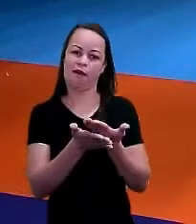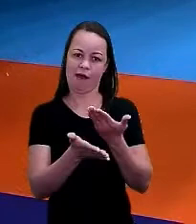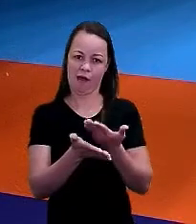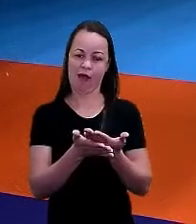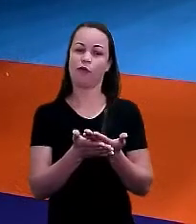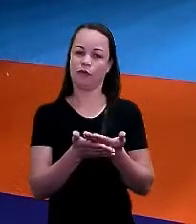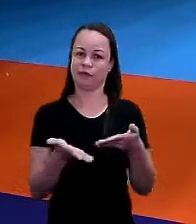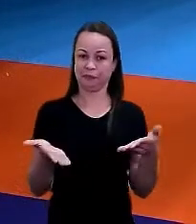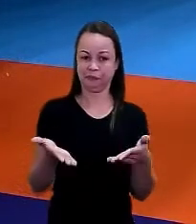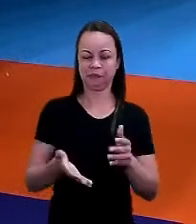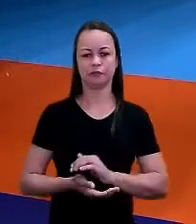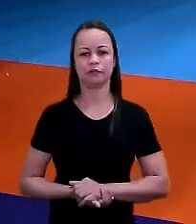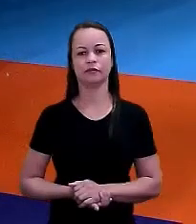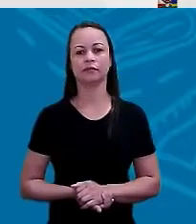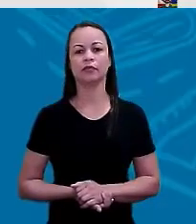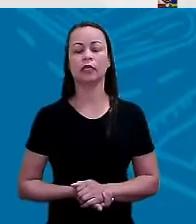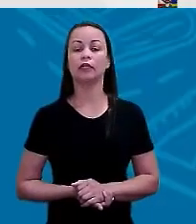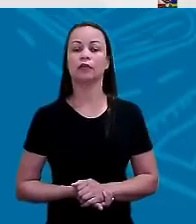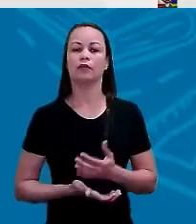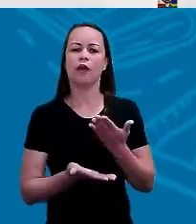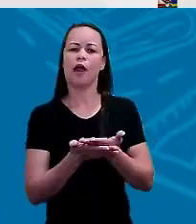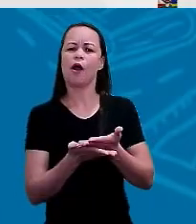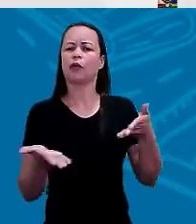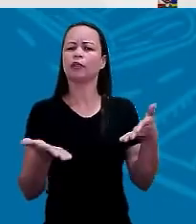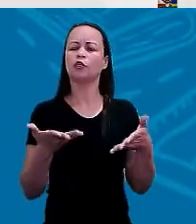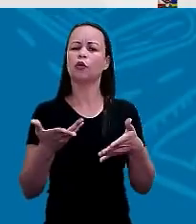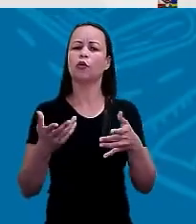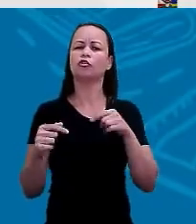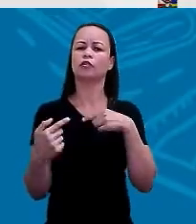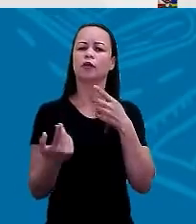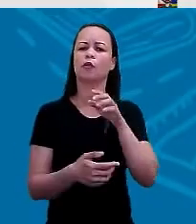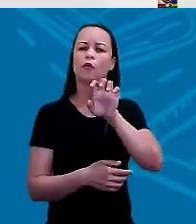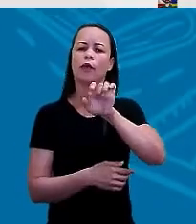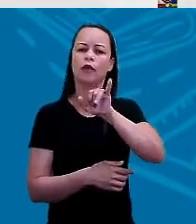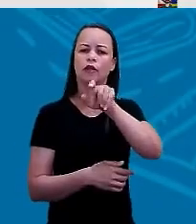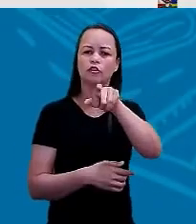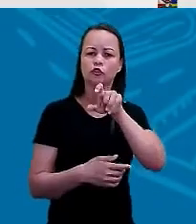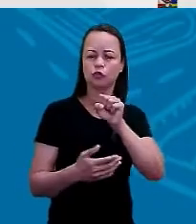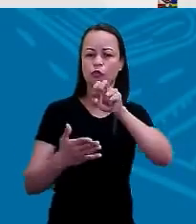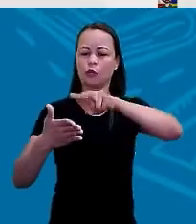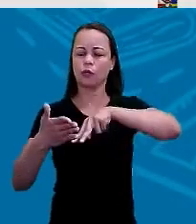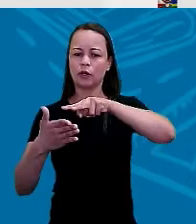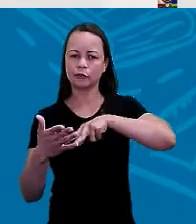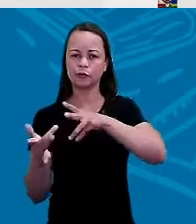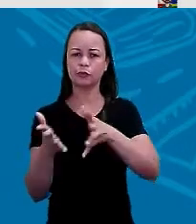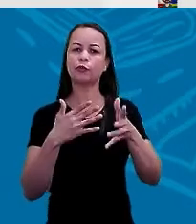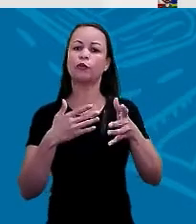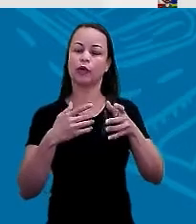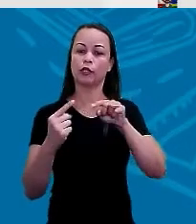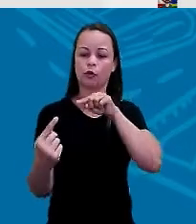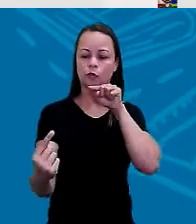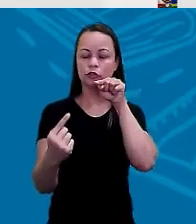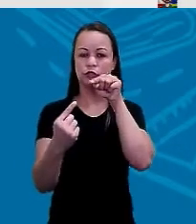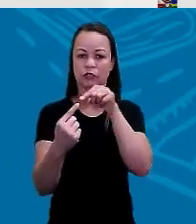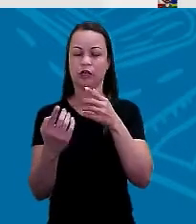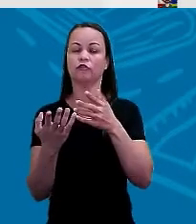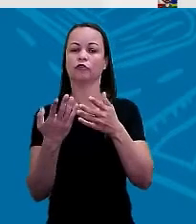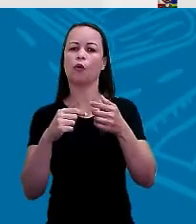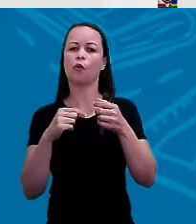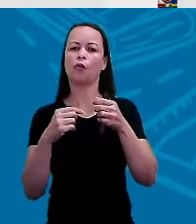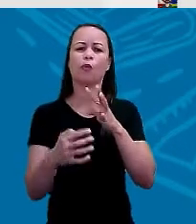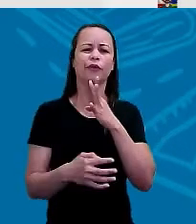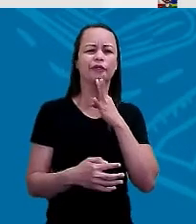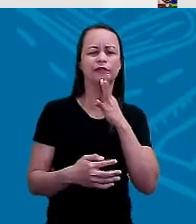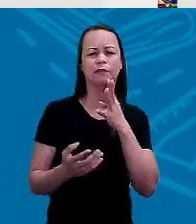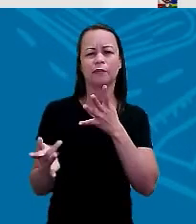aula de hoje. Então a nossa aula de hoje, ela tem como eixo fundamental a leitura, o objeto de conhecimento é de volta ao passado, né?